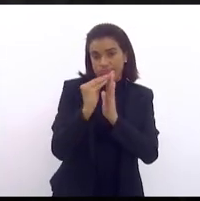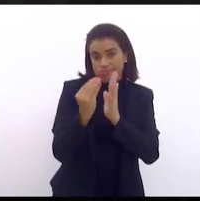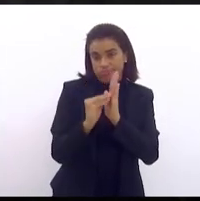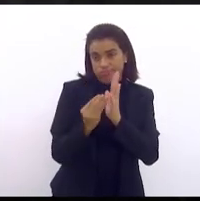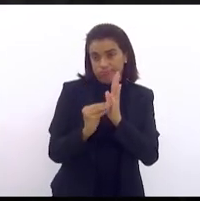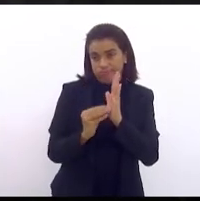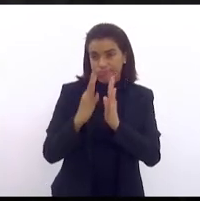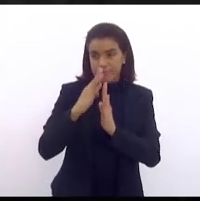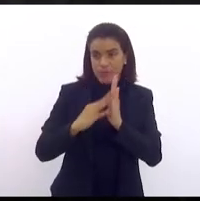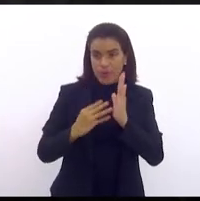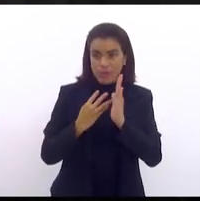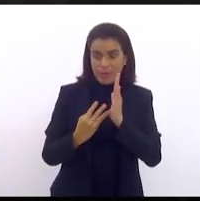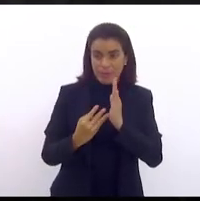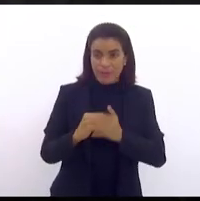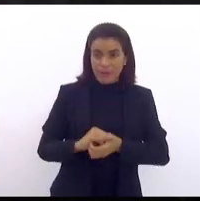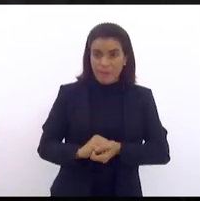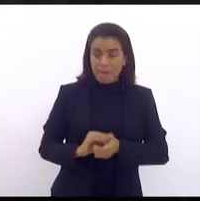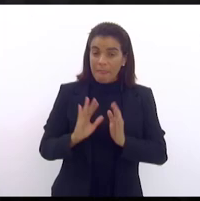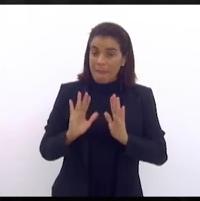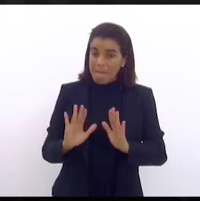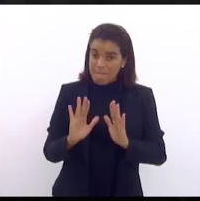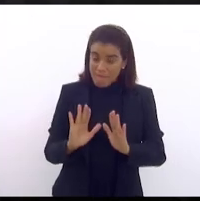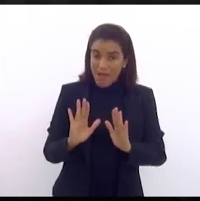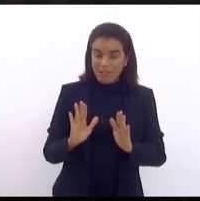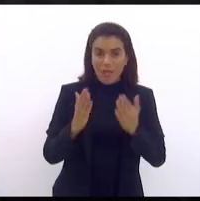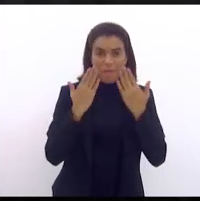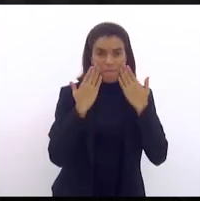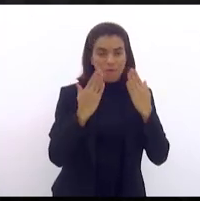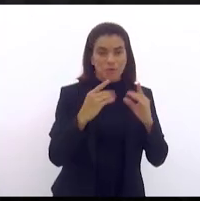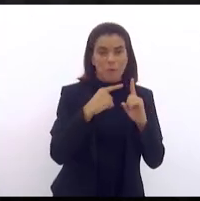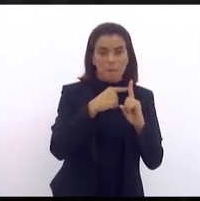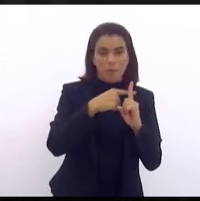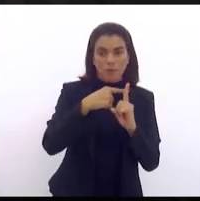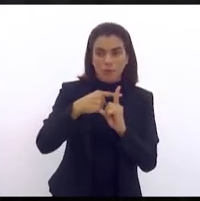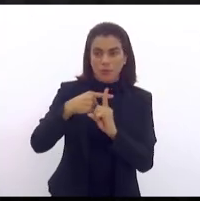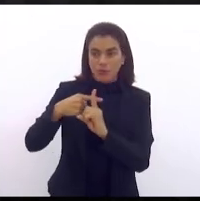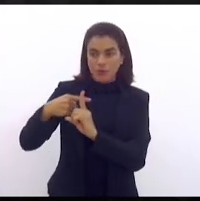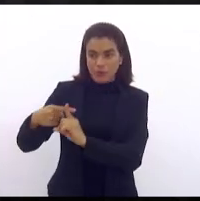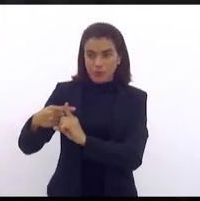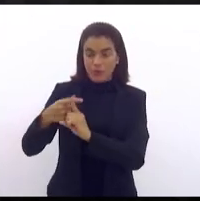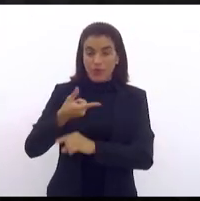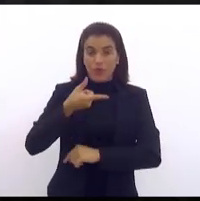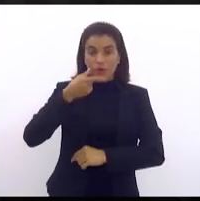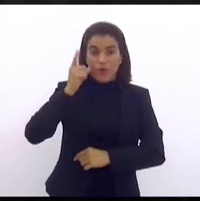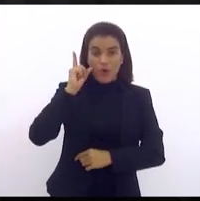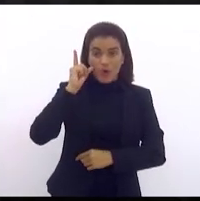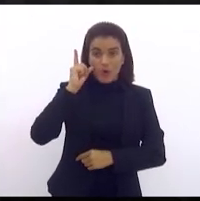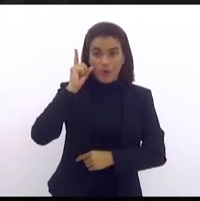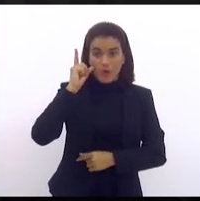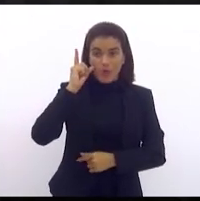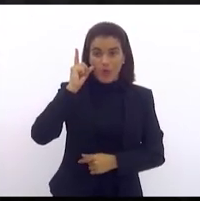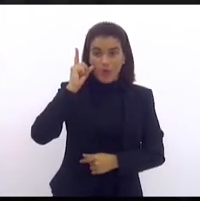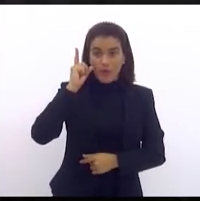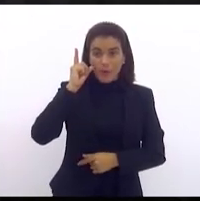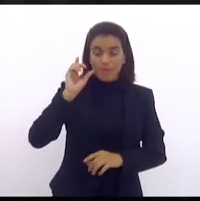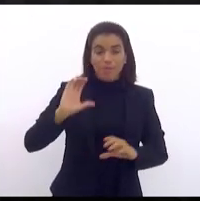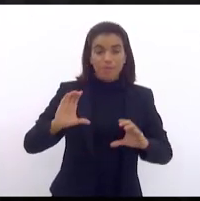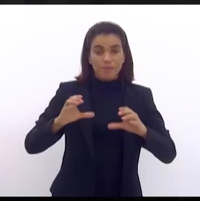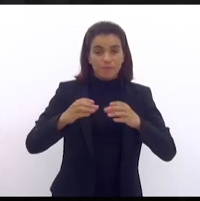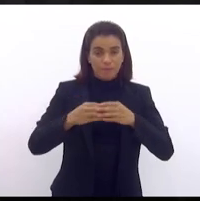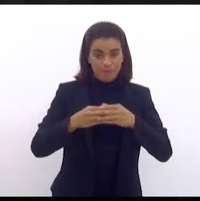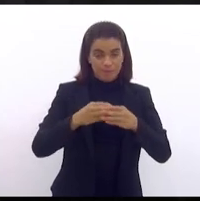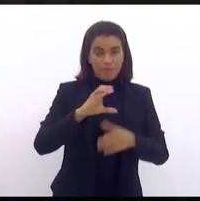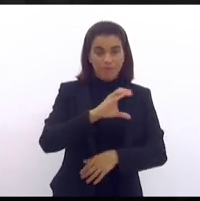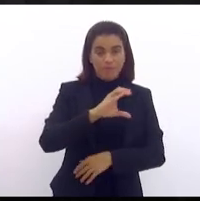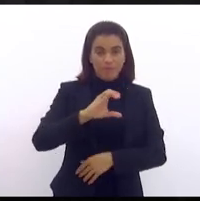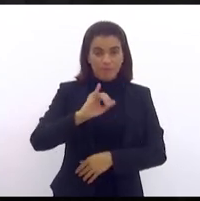sinais positivos já começaram a ocorrer ontem na comissão de constituição